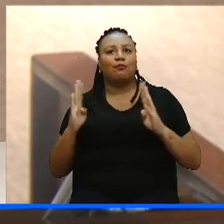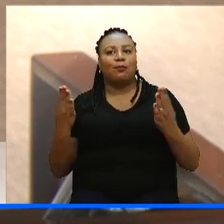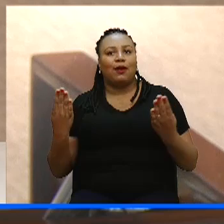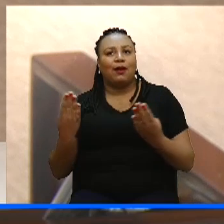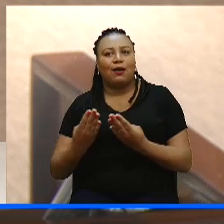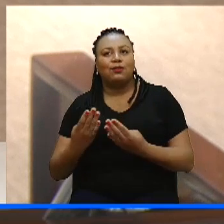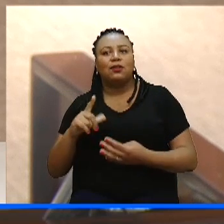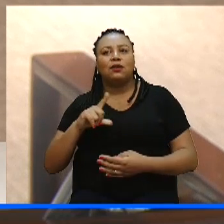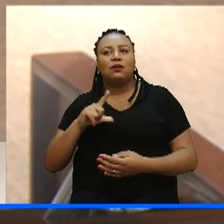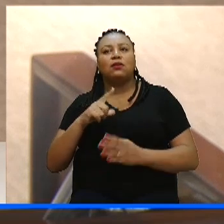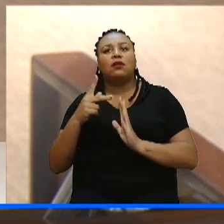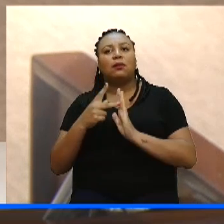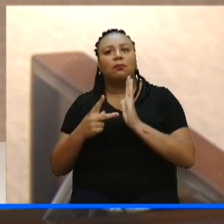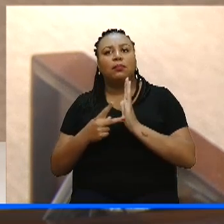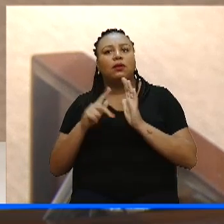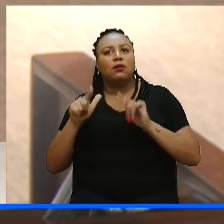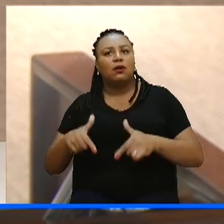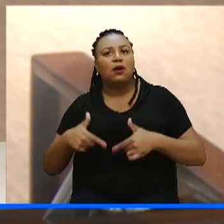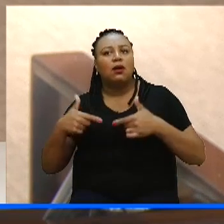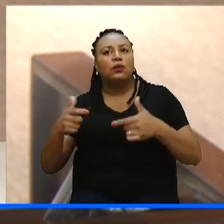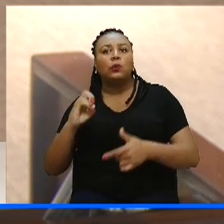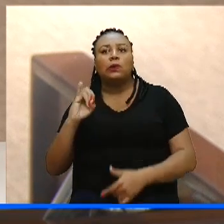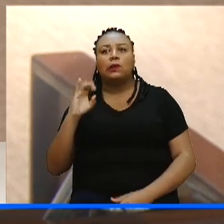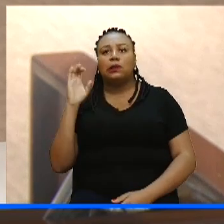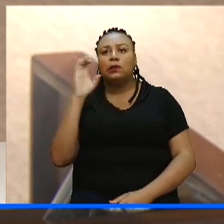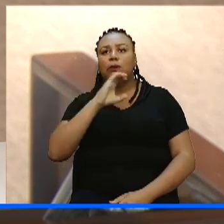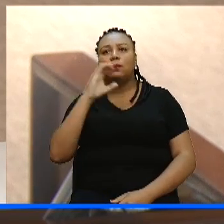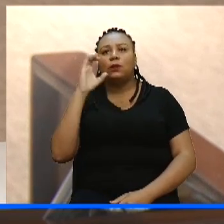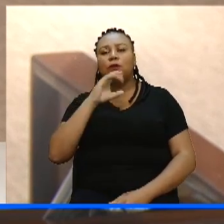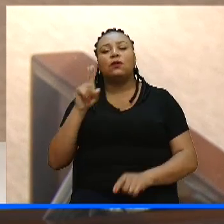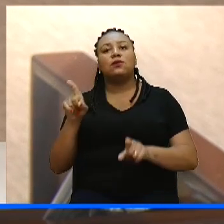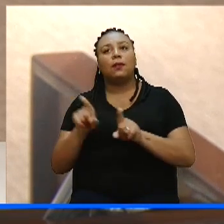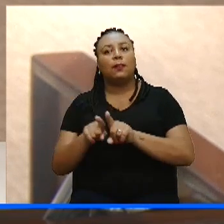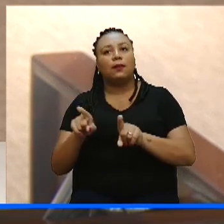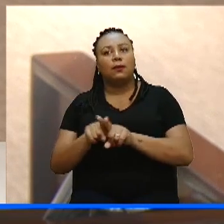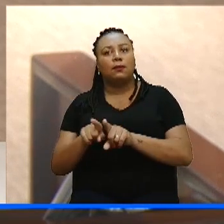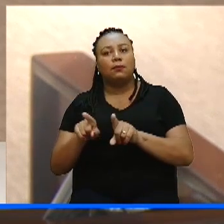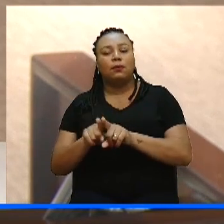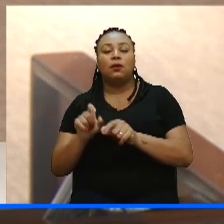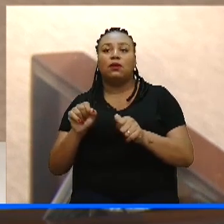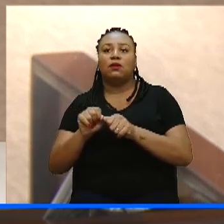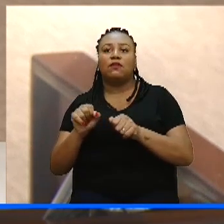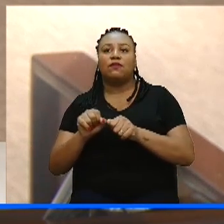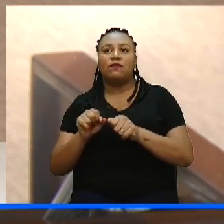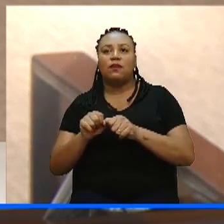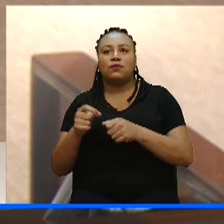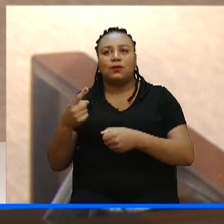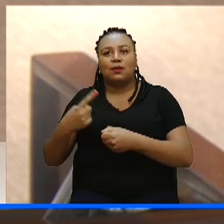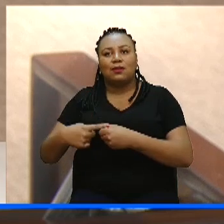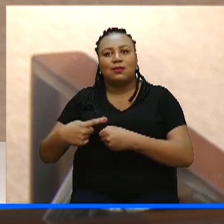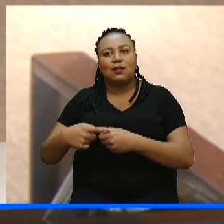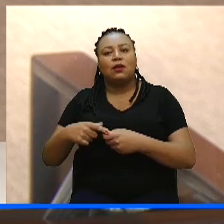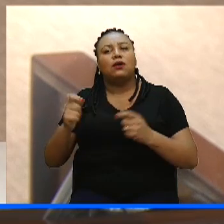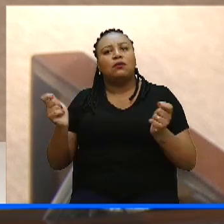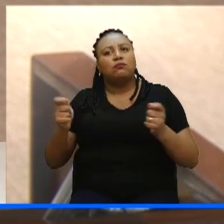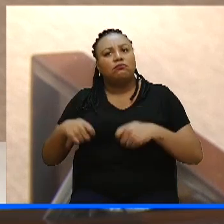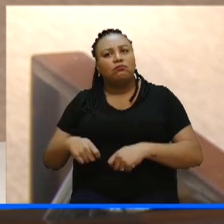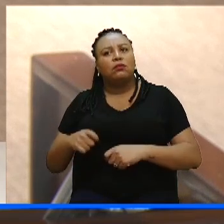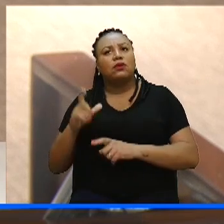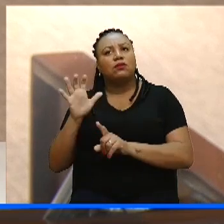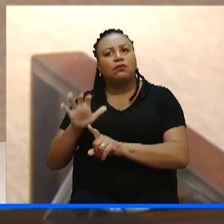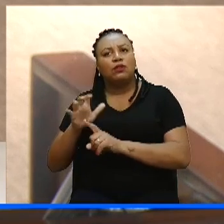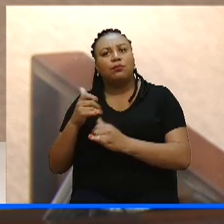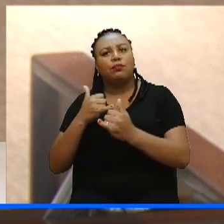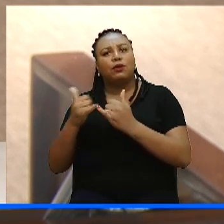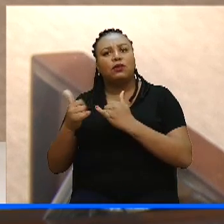disponibilize o plano de ações de emergência e também que façam com que os municípios potencialmente atingindo no